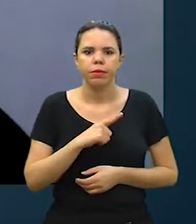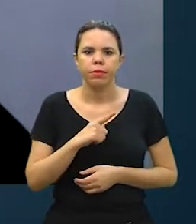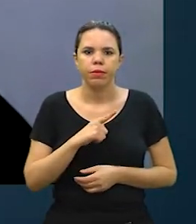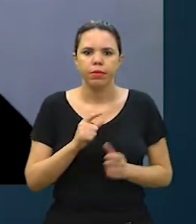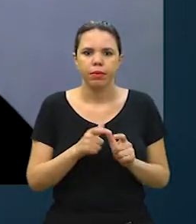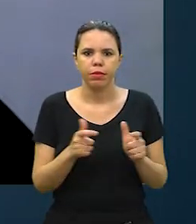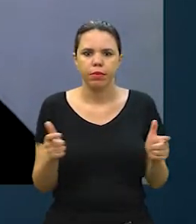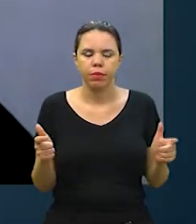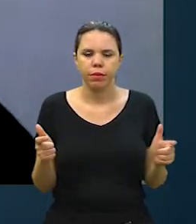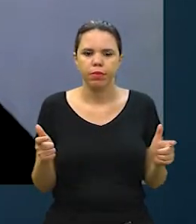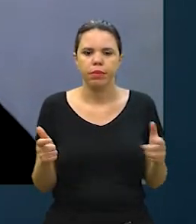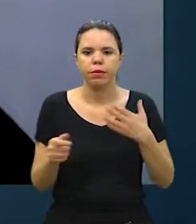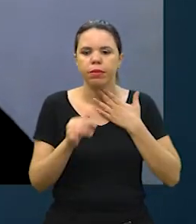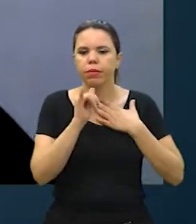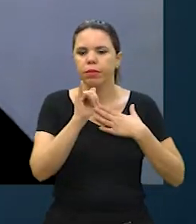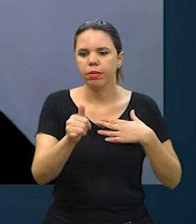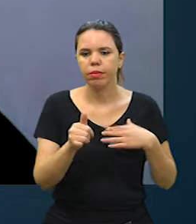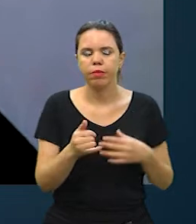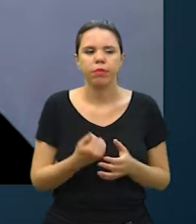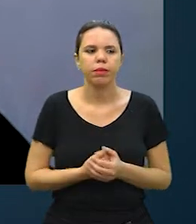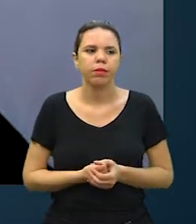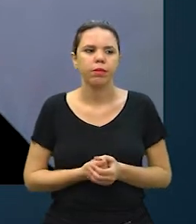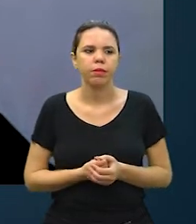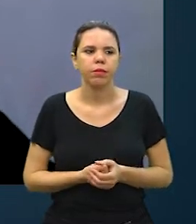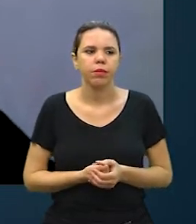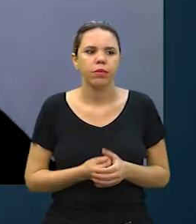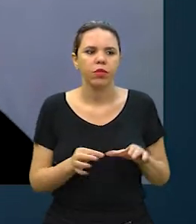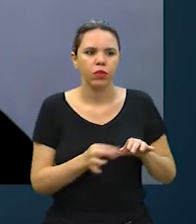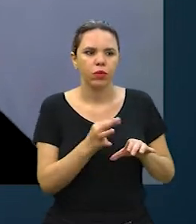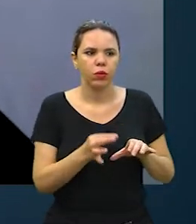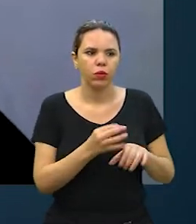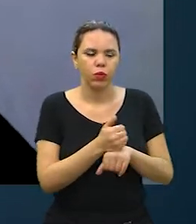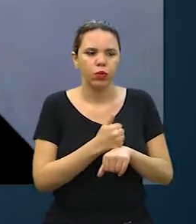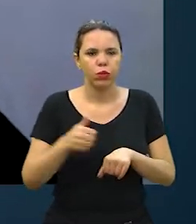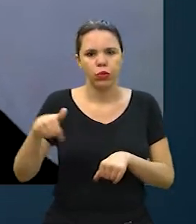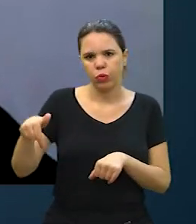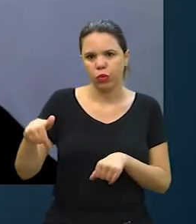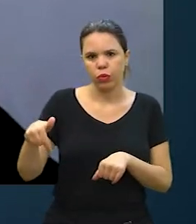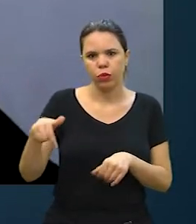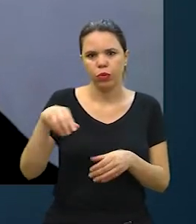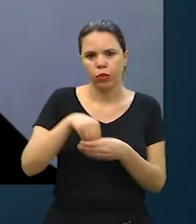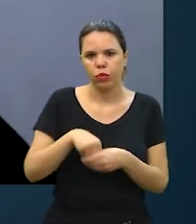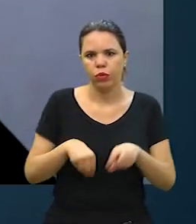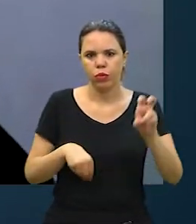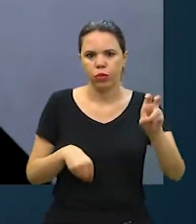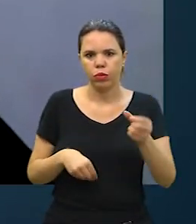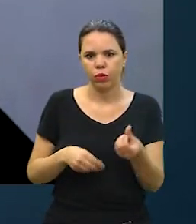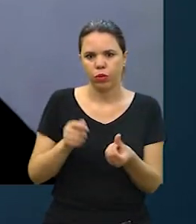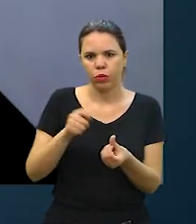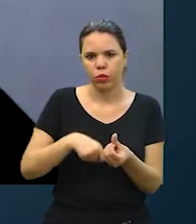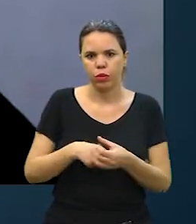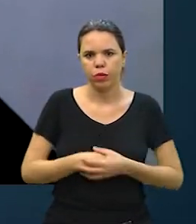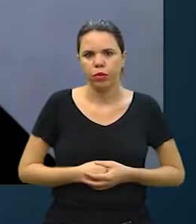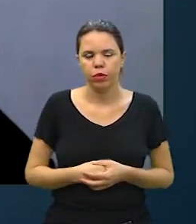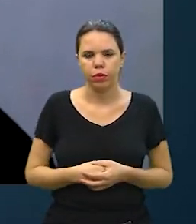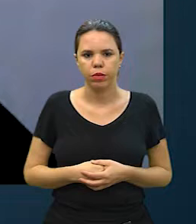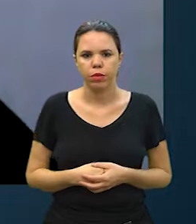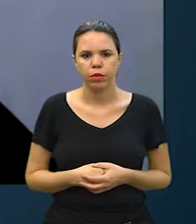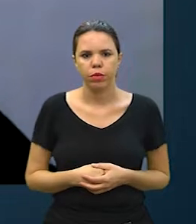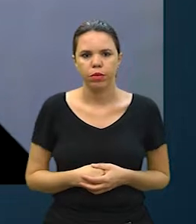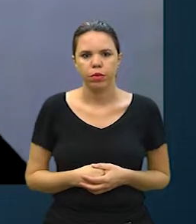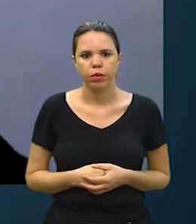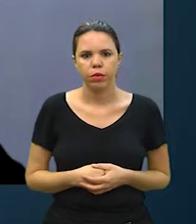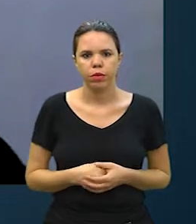o crescimento, como eu disse, exponencial. A gente saiu de 2 costureiras para 7 dentro de 5, 6 meses, e